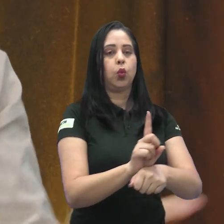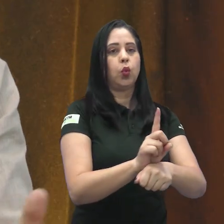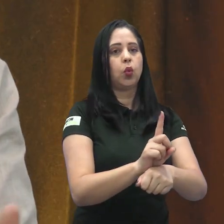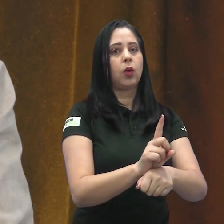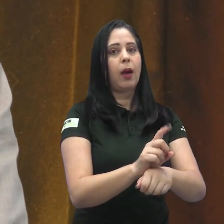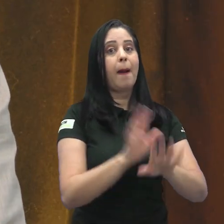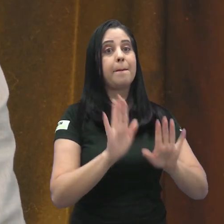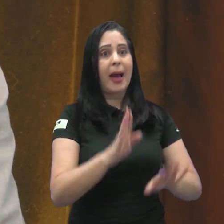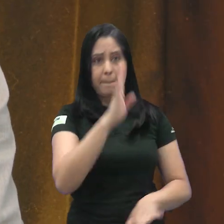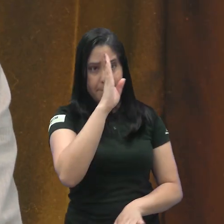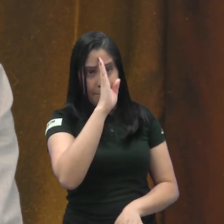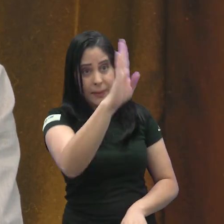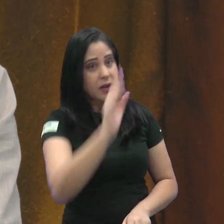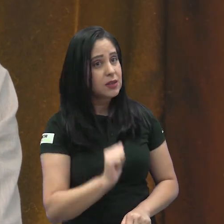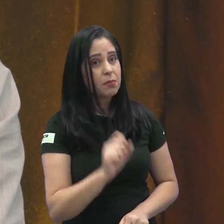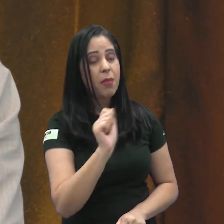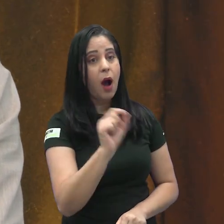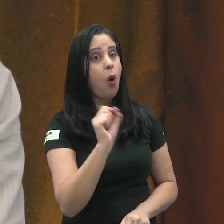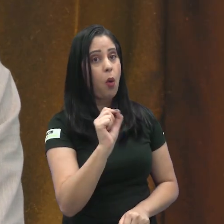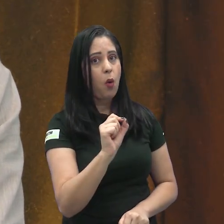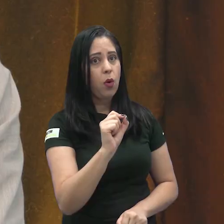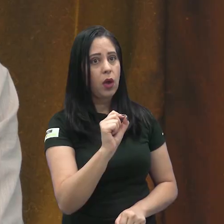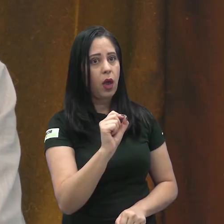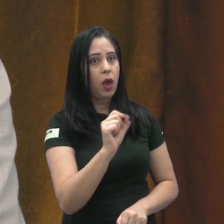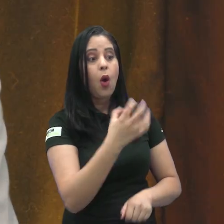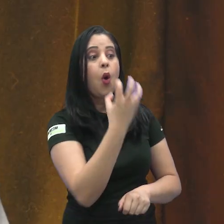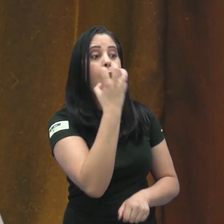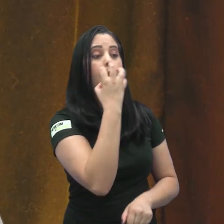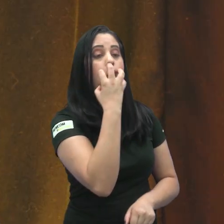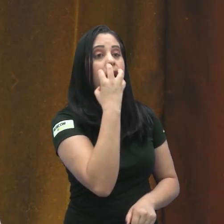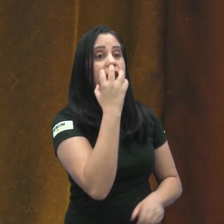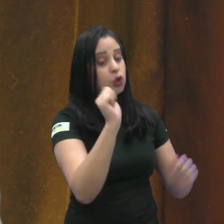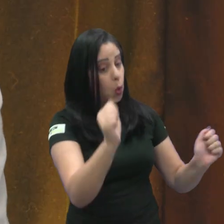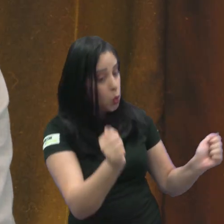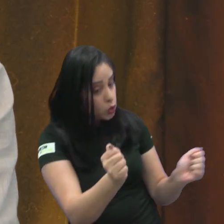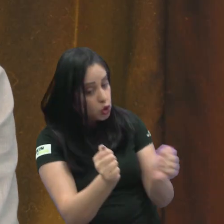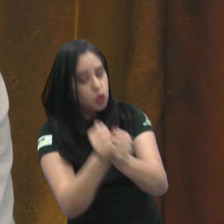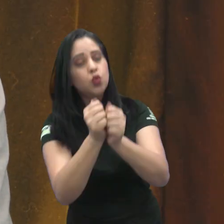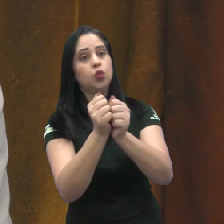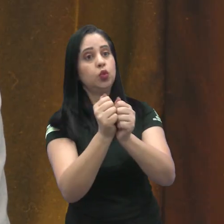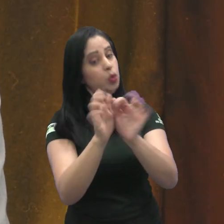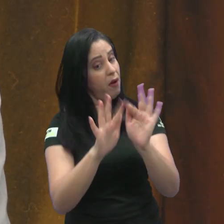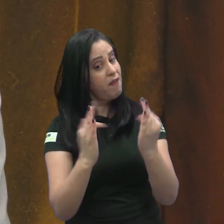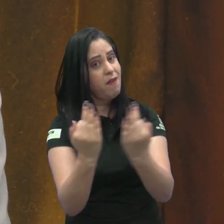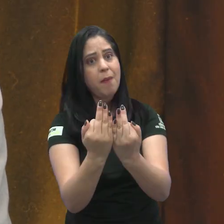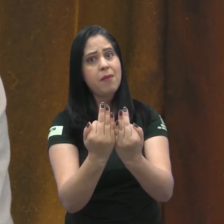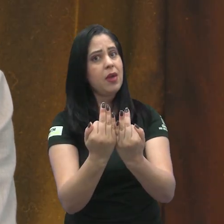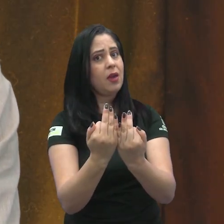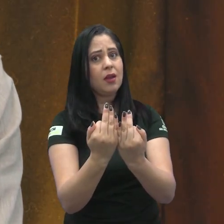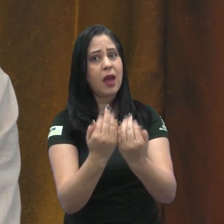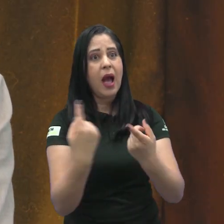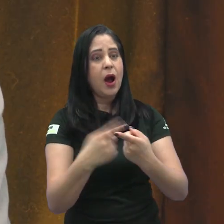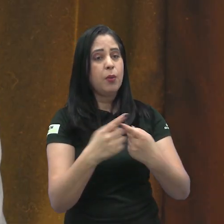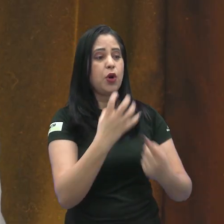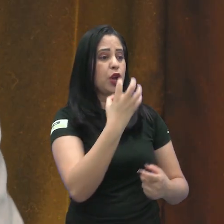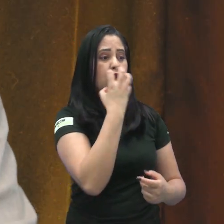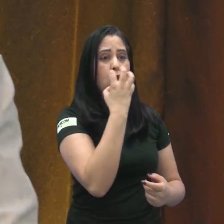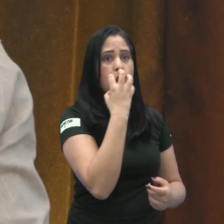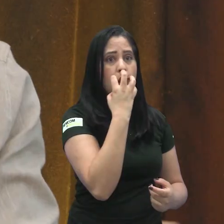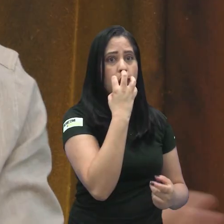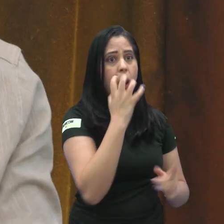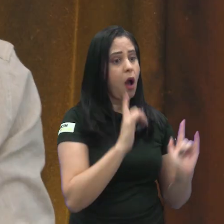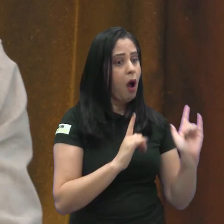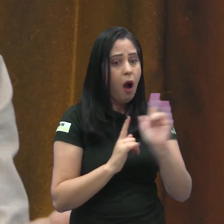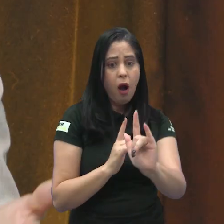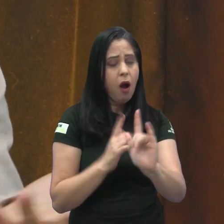tudo é importante. Mas o primordial para o animal, ele quer estar perto do dono dele, que ele ama o dono dele. Isso é primordial,